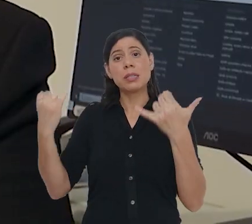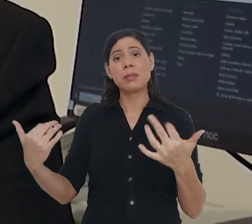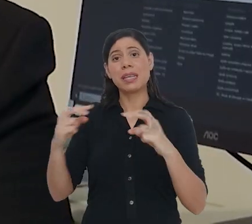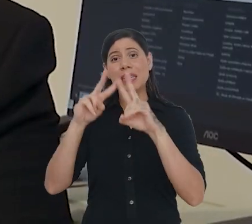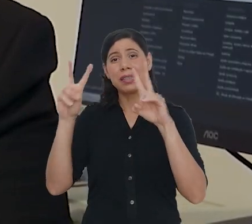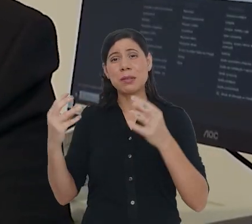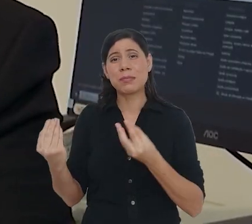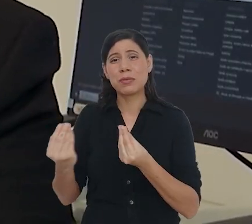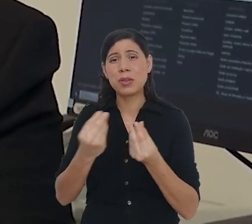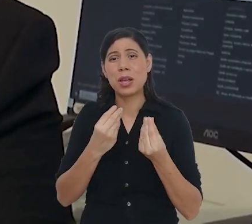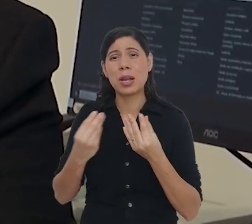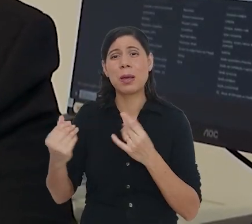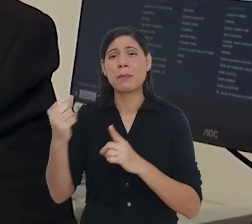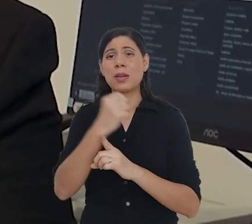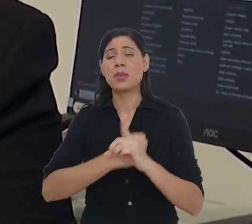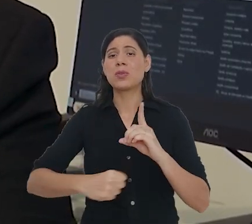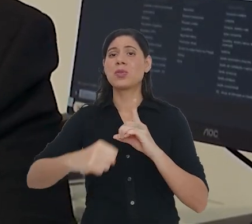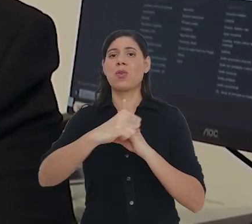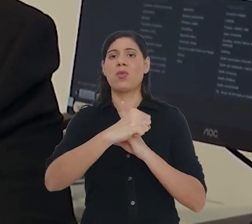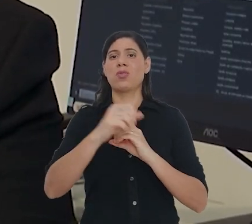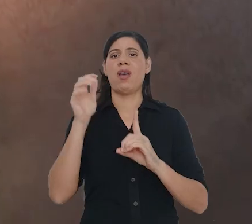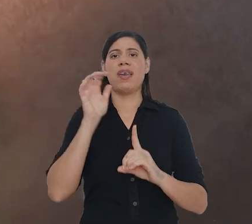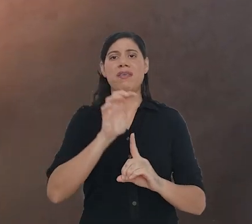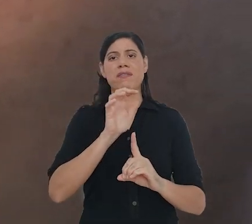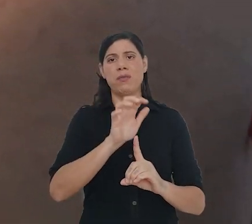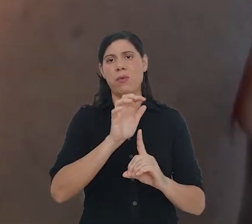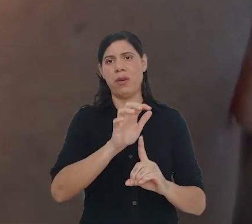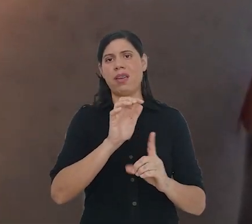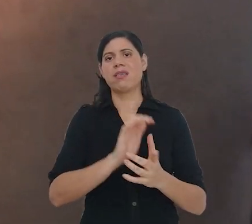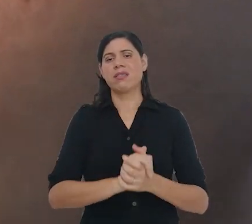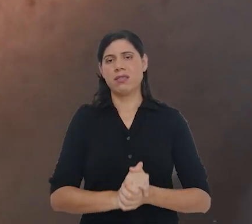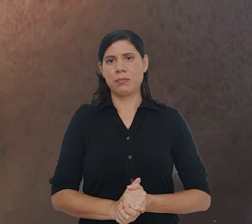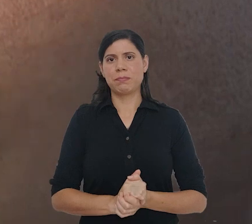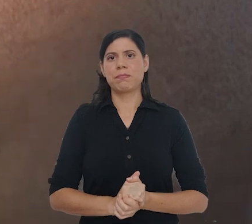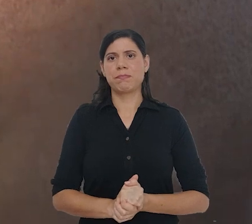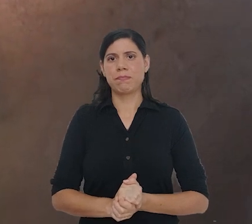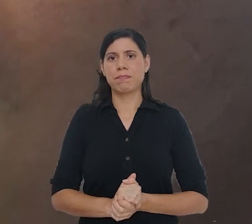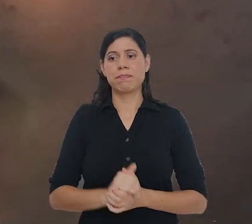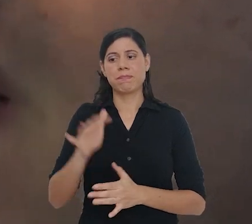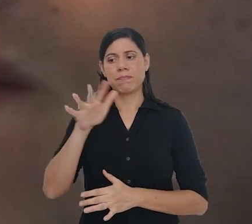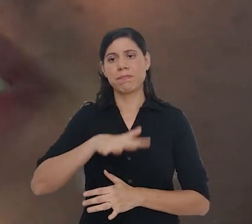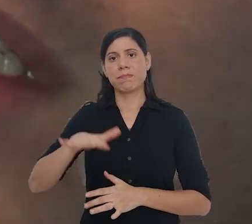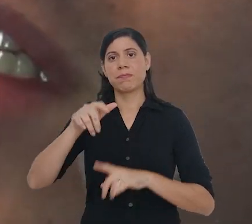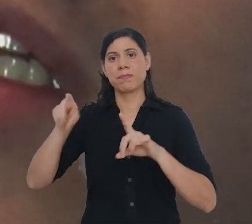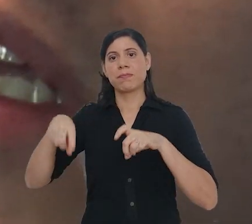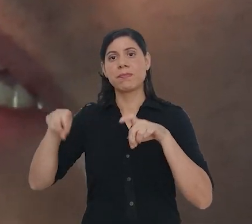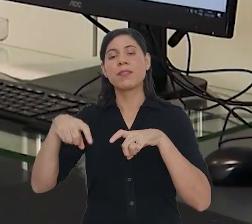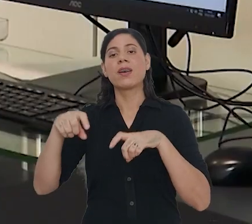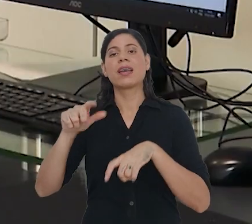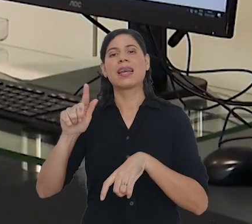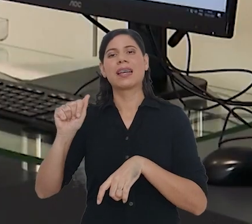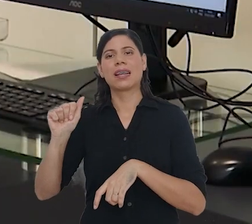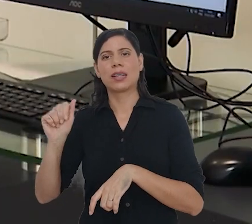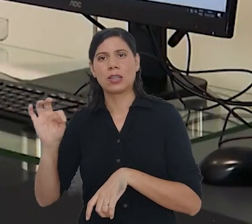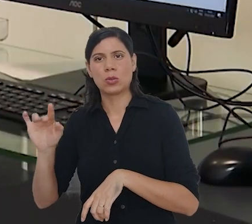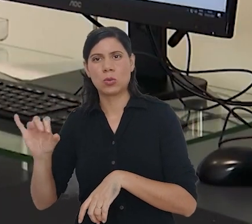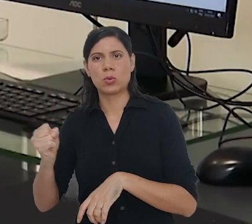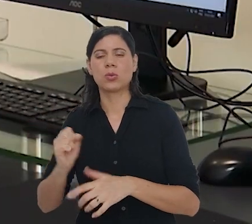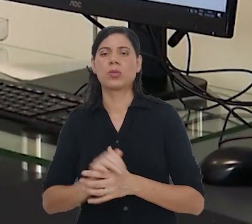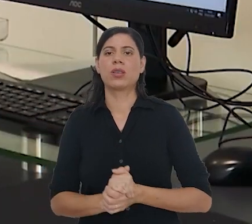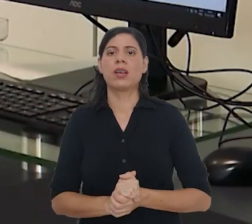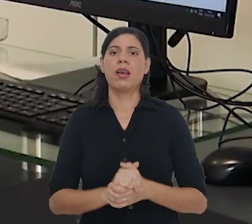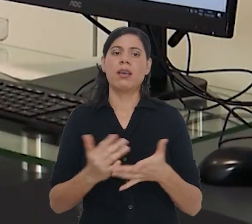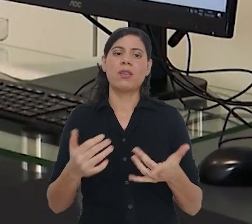da vulnerabilidade social é determinante para a escolha dos aliciadores, conhecidos no meio rural como gatos. A escravidão contemporânea